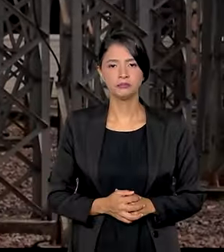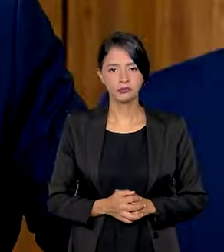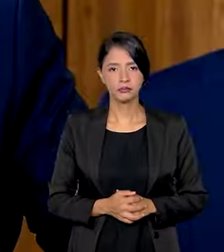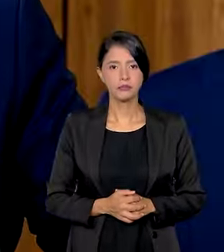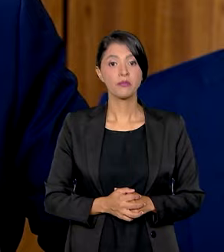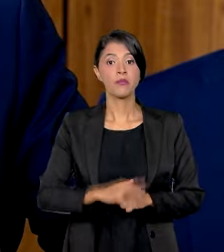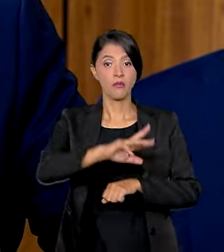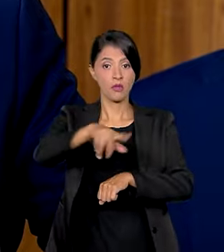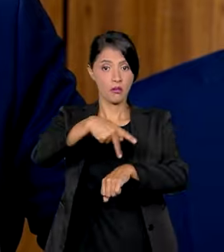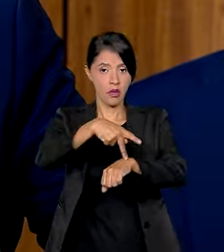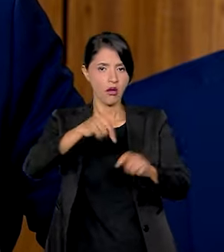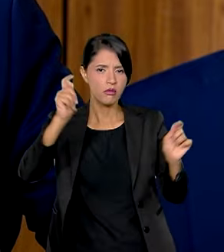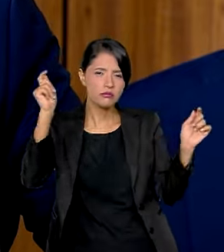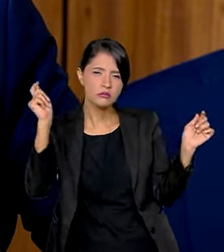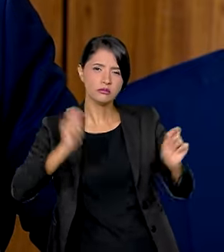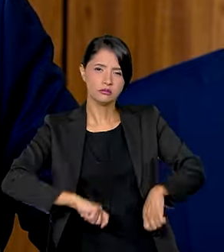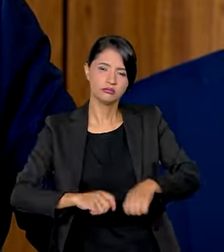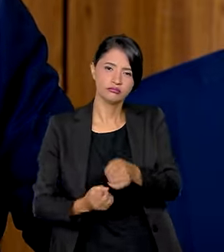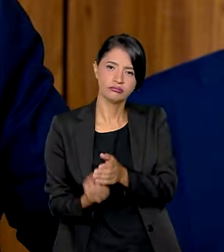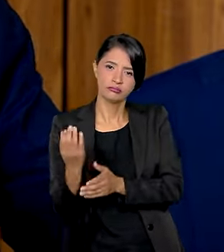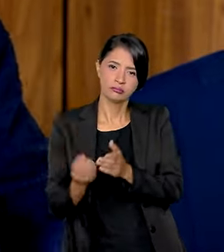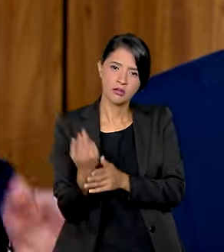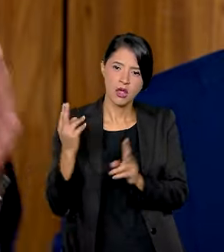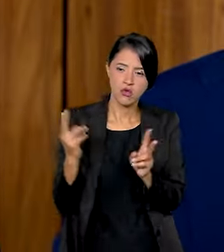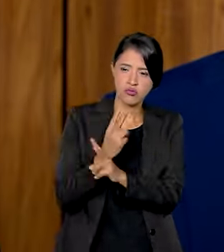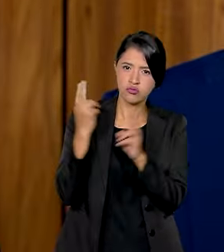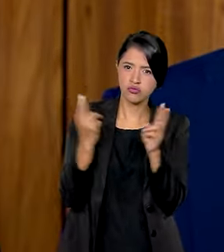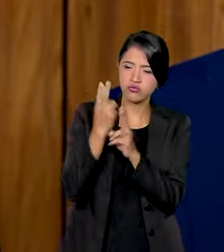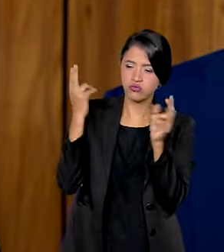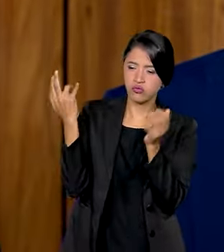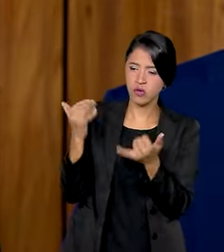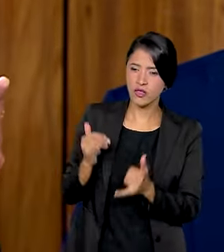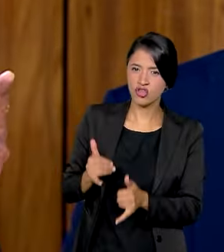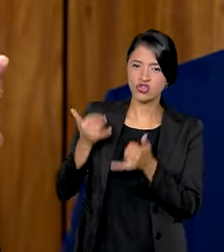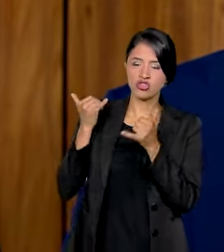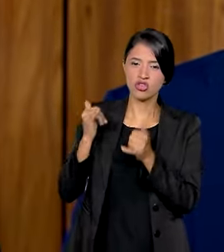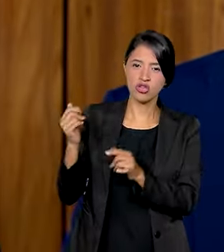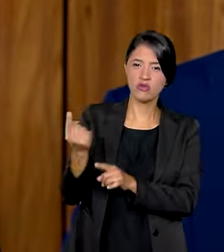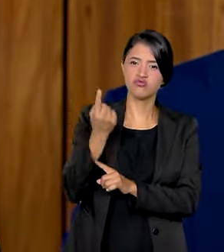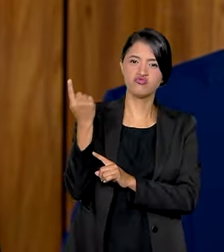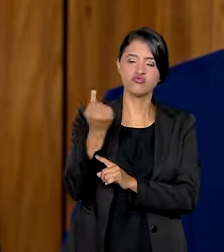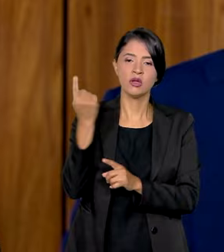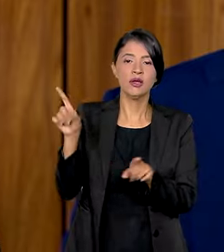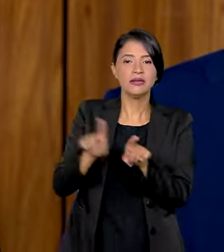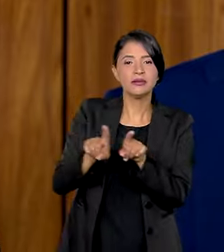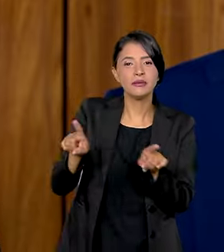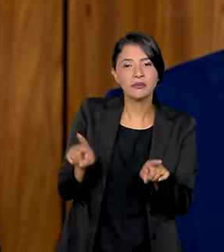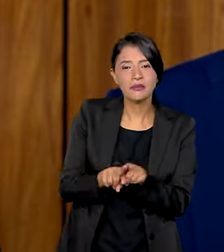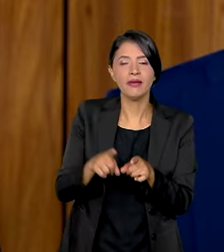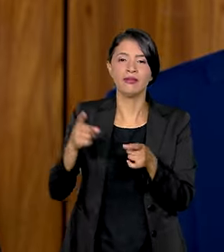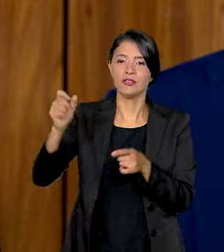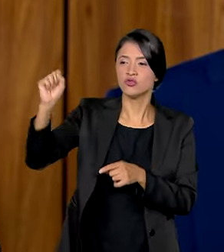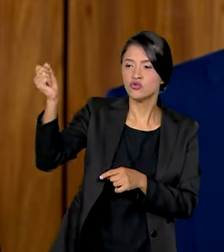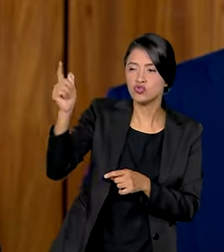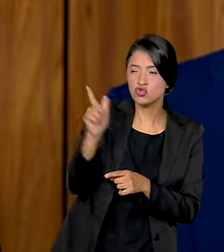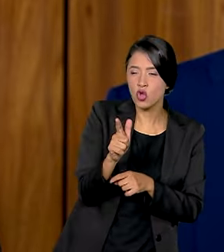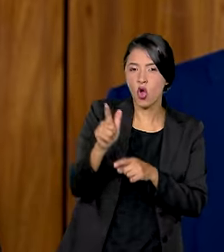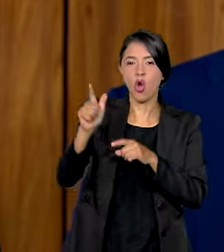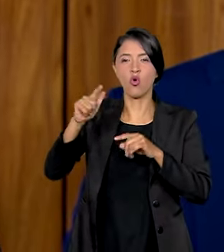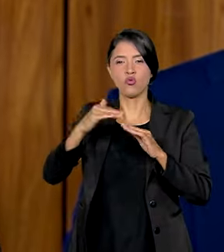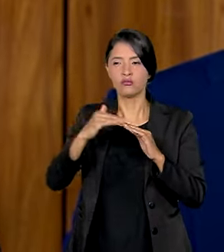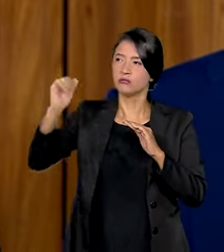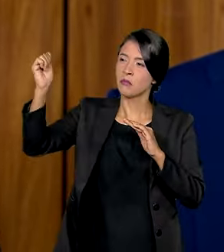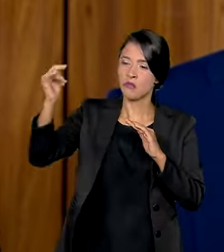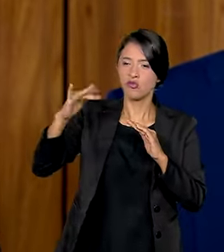indiretos. Um país que tem a capacidade de produção de eólica, um país que tem a capacidade de produção de